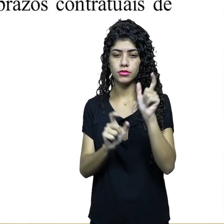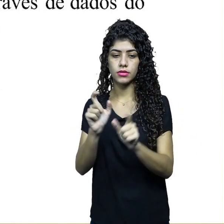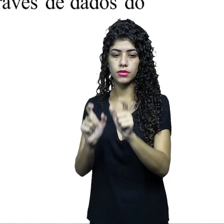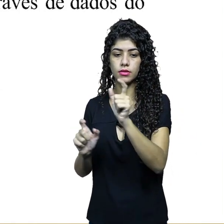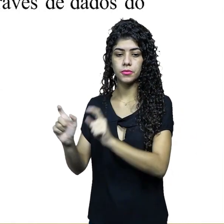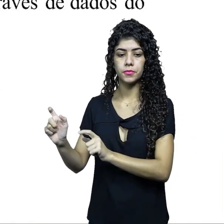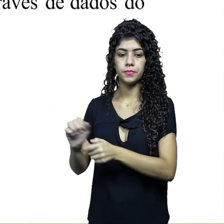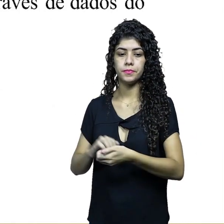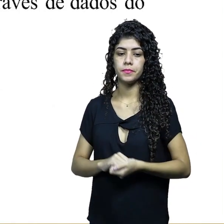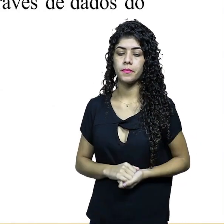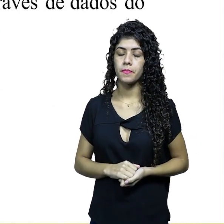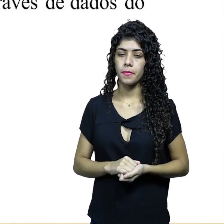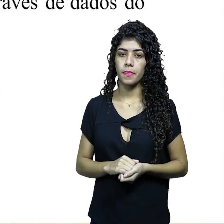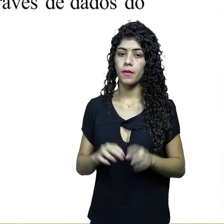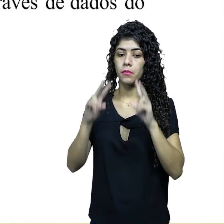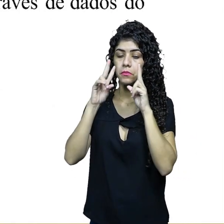segmento.